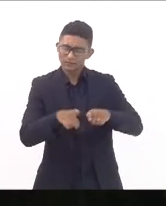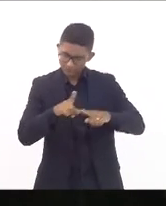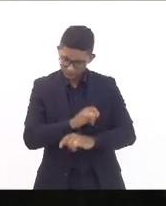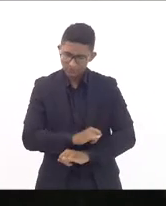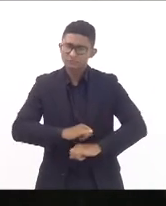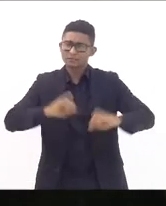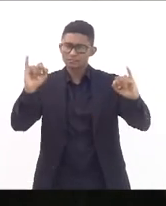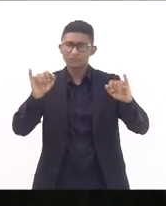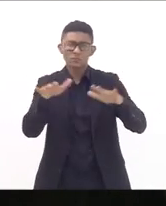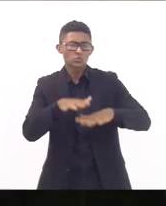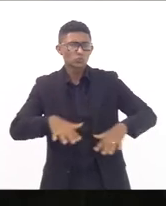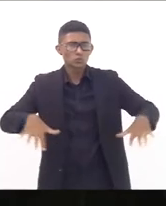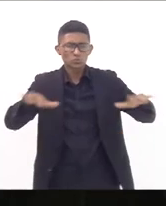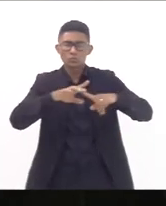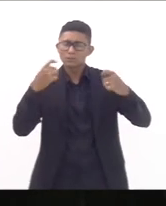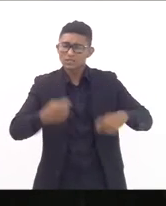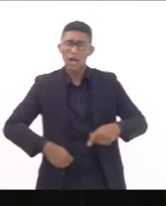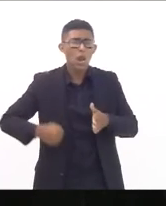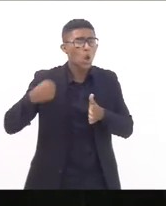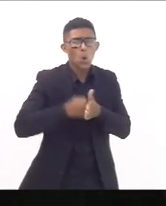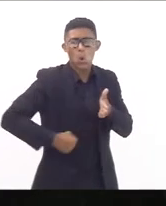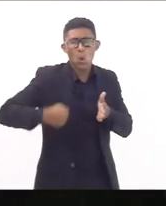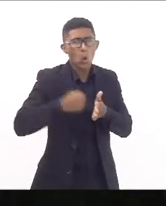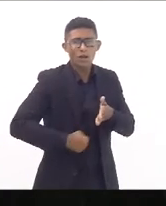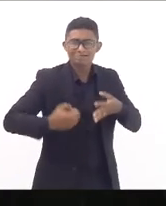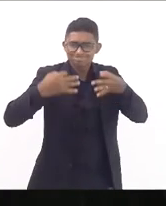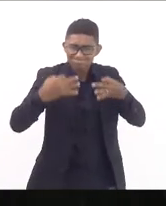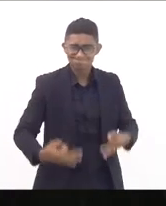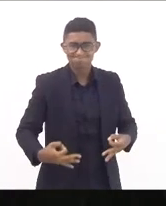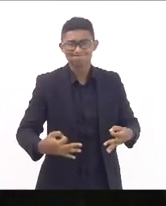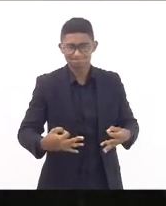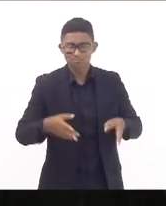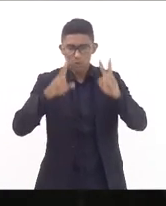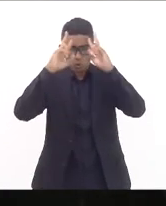ideários. E o ideário humanista é o que tem que